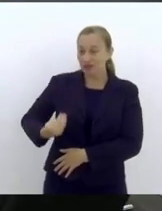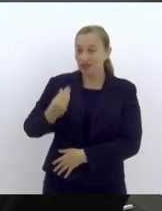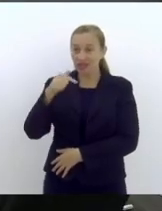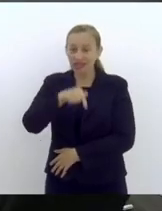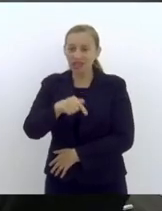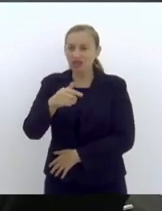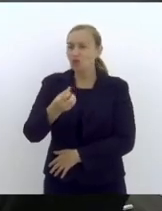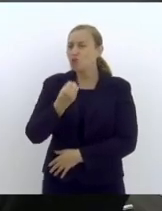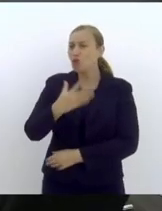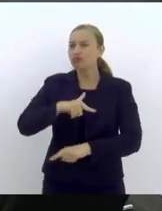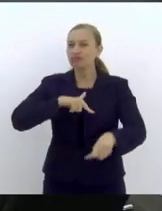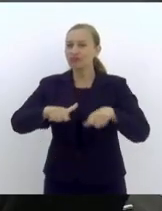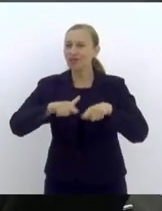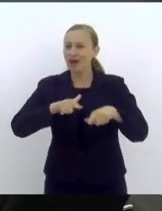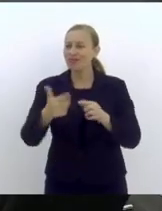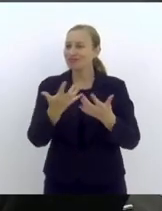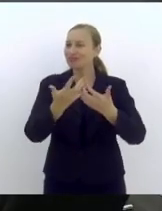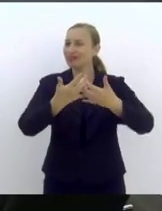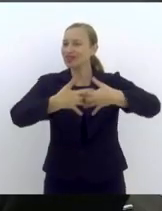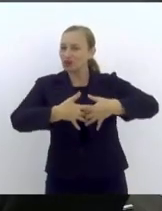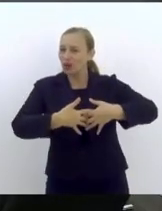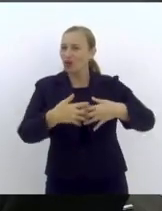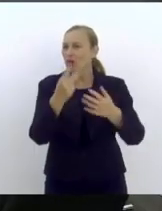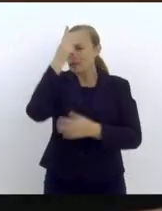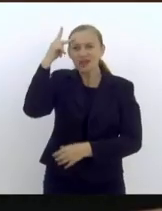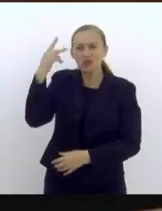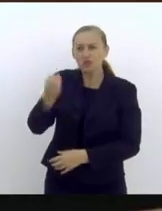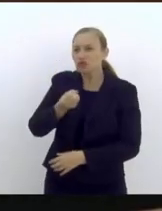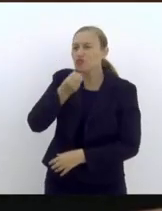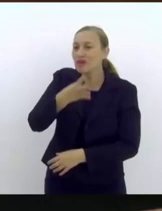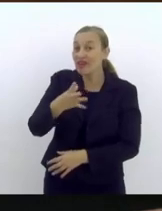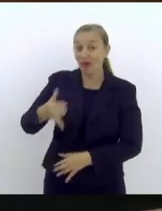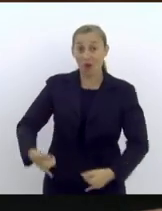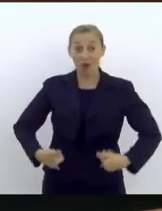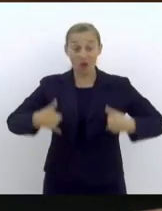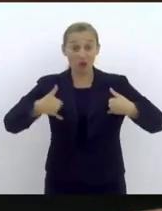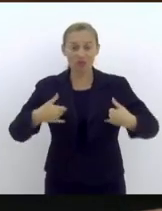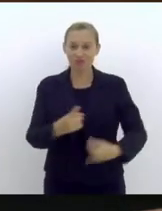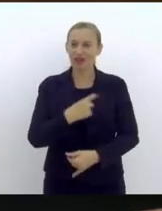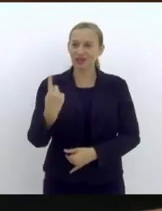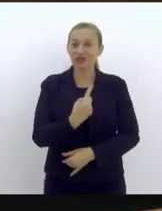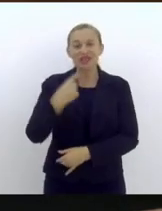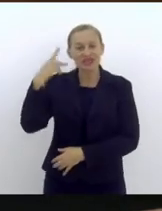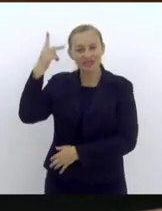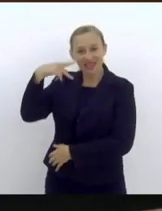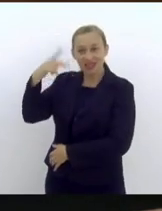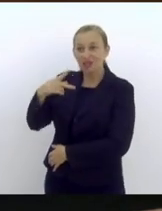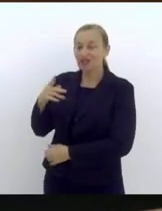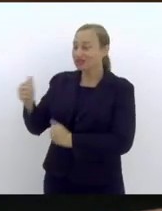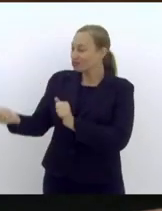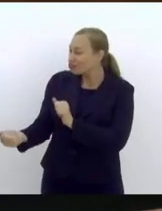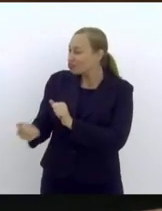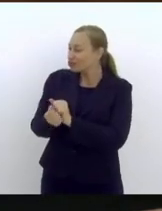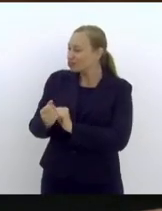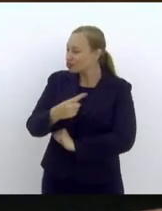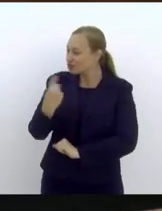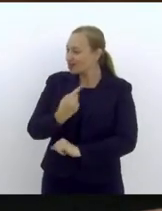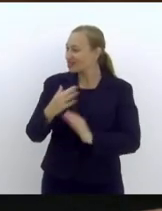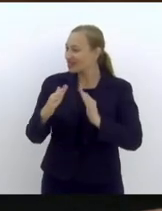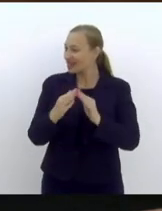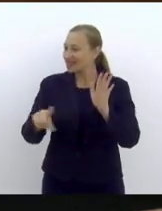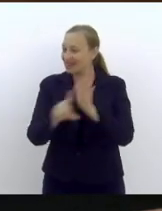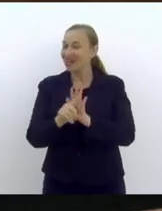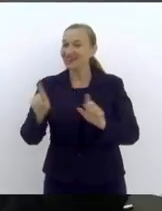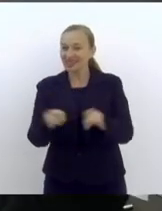faz um excelente trabalho em Petrópolis uma pessoa do bem pra gente um orgulho Vereador ter você aqui nessa casa de leite também